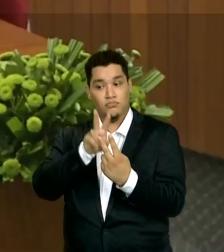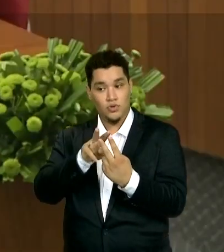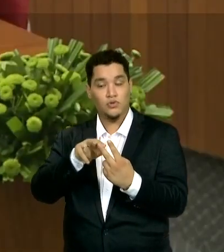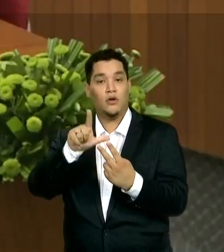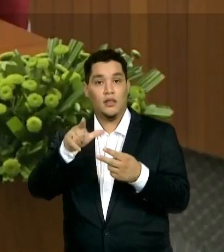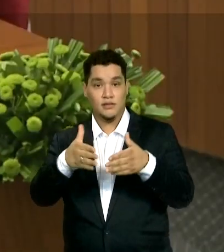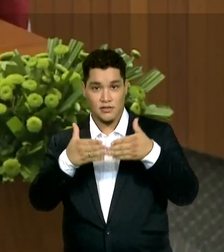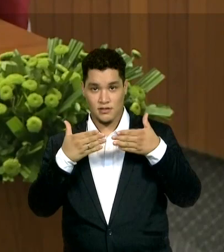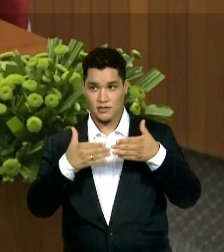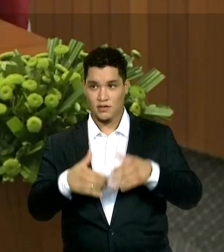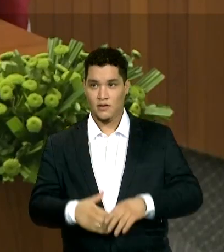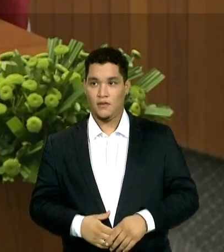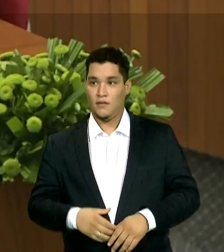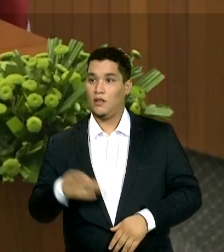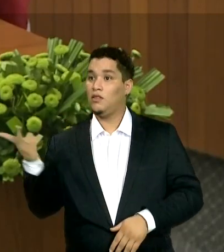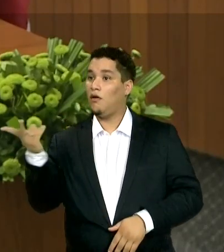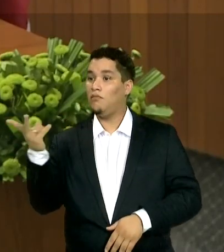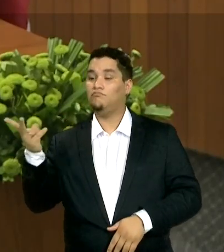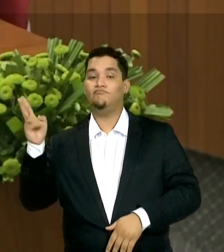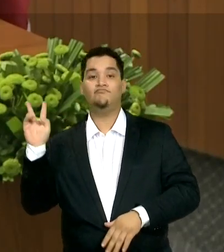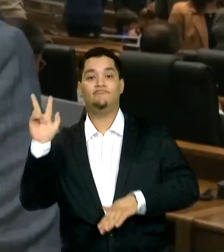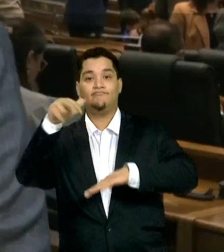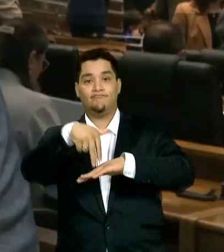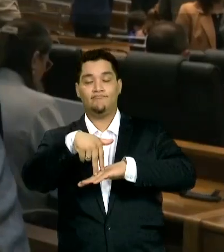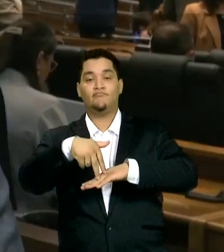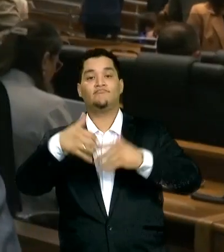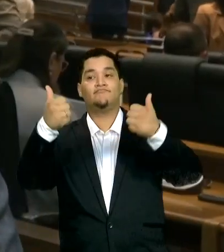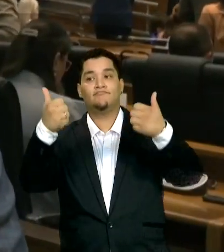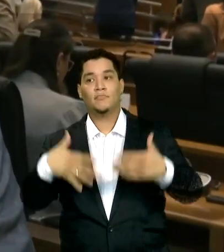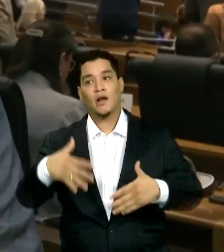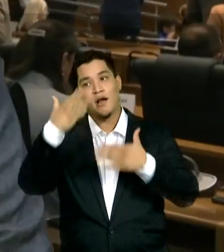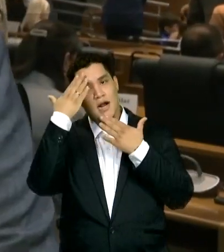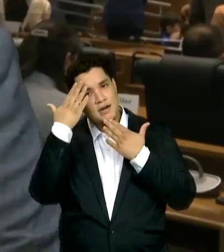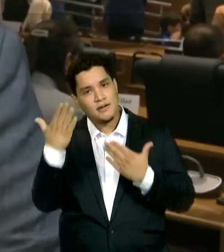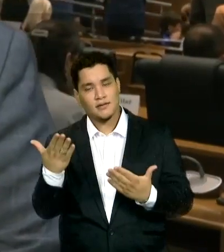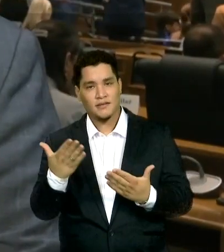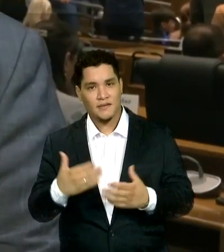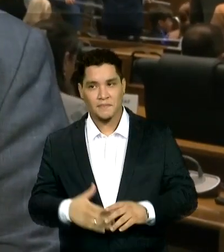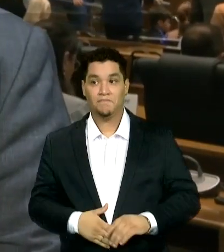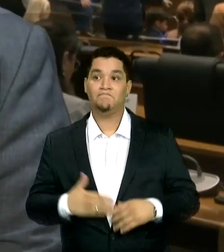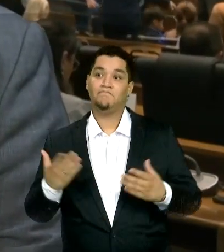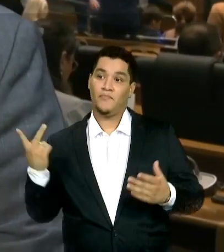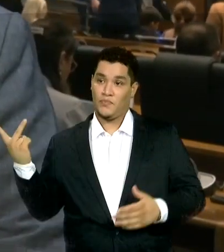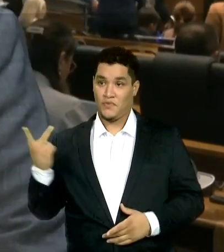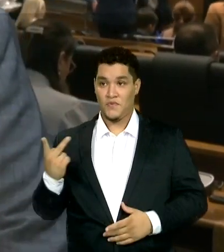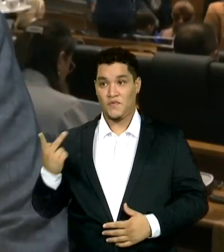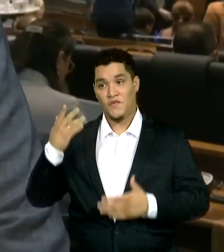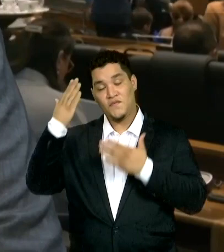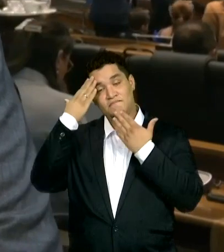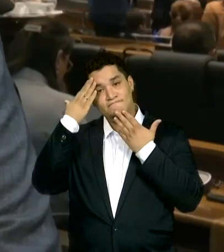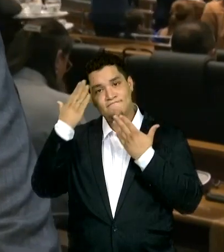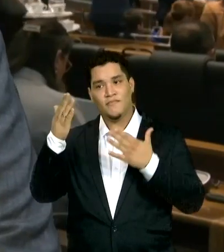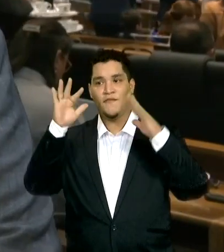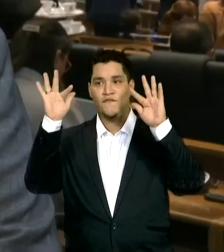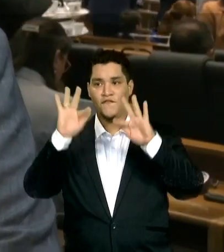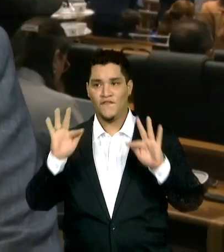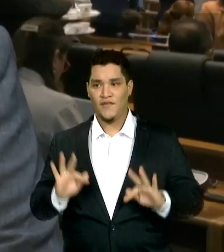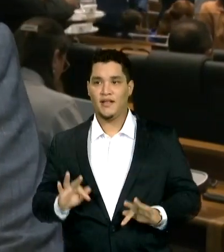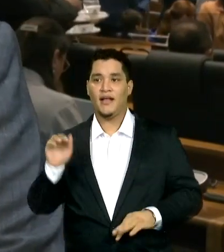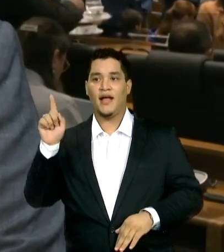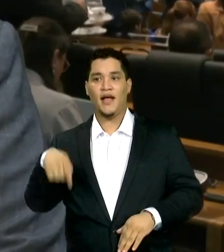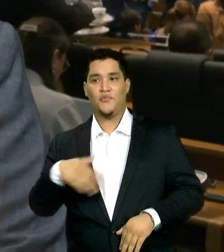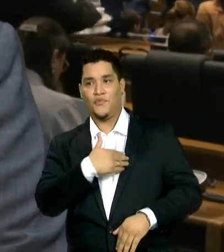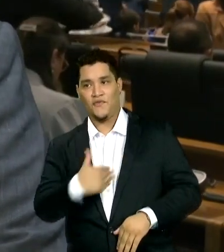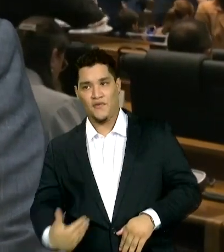tribuna, eles agradeceram pelas boas-vindas do parlamento. Nós estamos muito felizes, né? Agradecer ao governador Carlos Brandão, a deputada Daniela, que fizeram